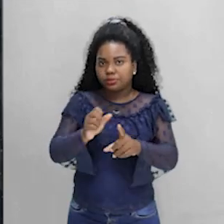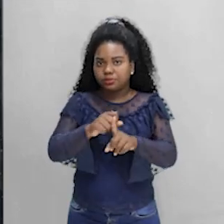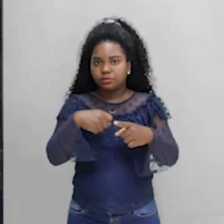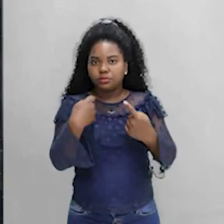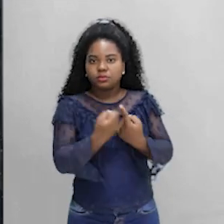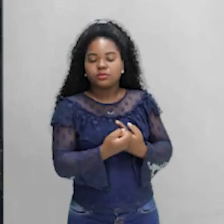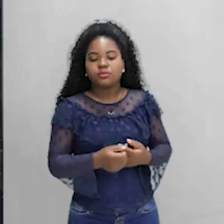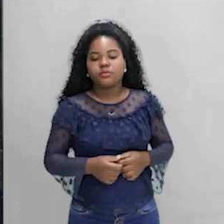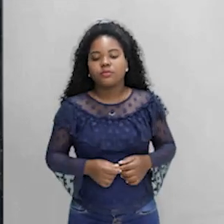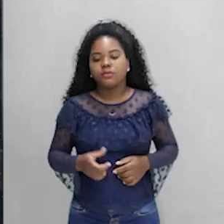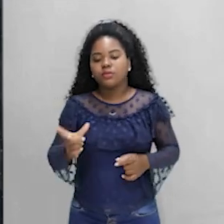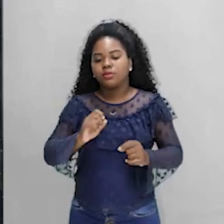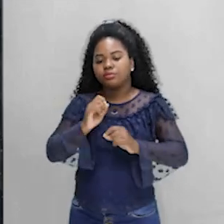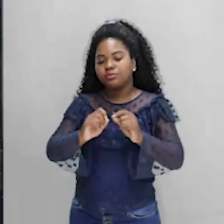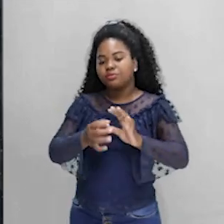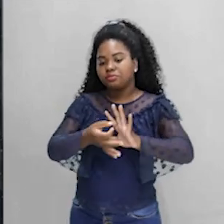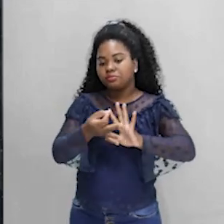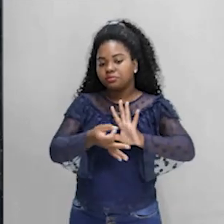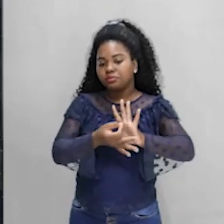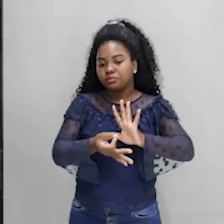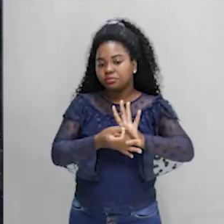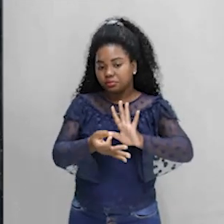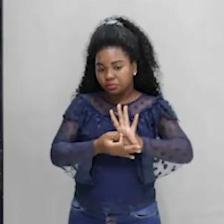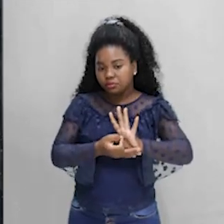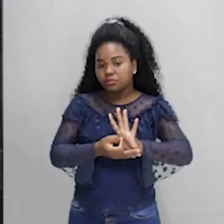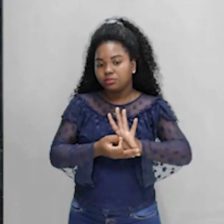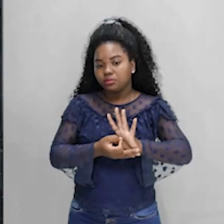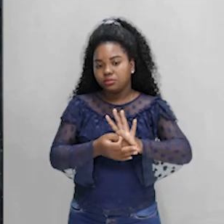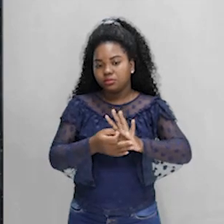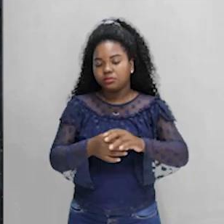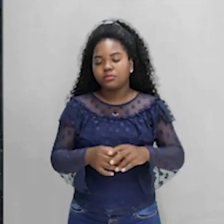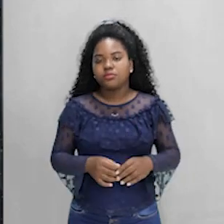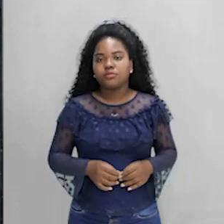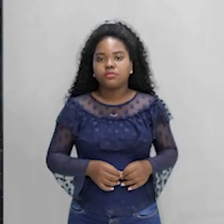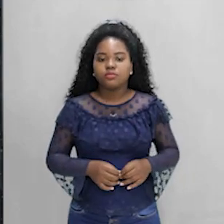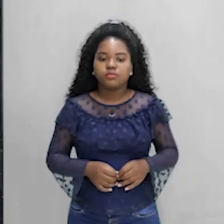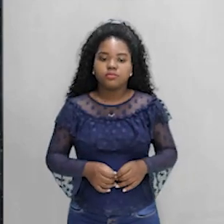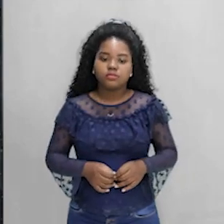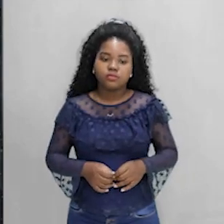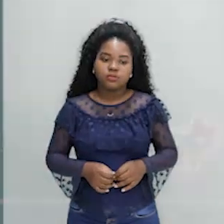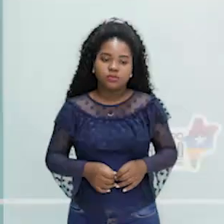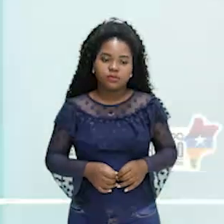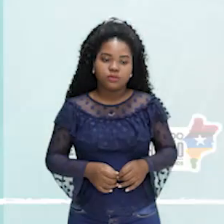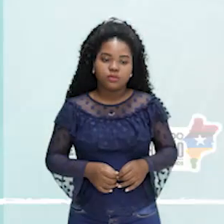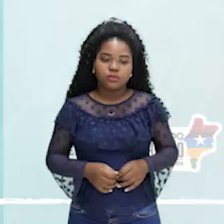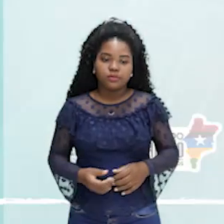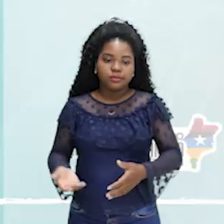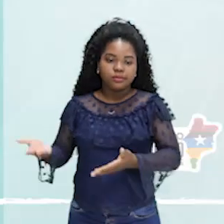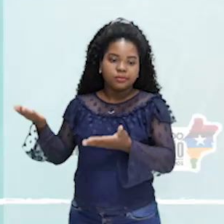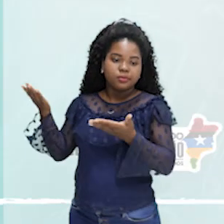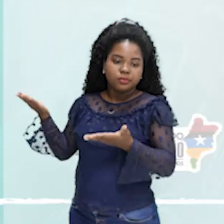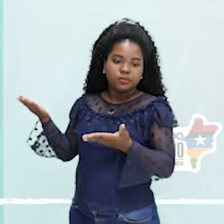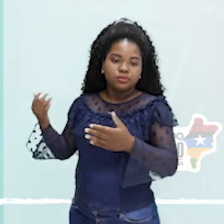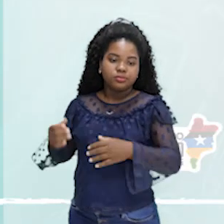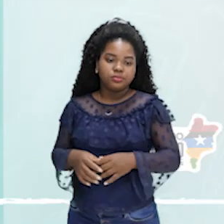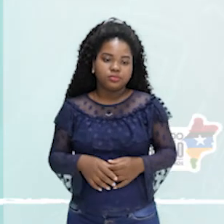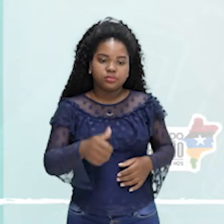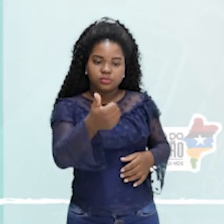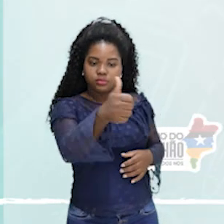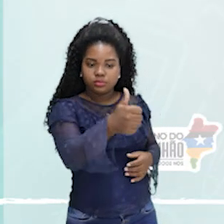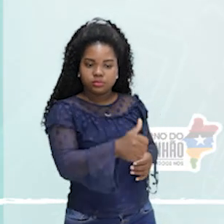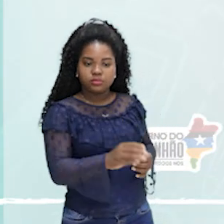sociedade. E aqui a gente tem uma crítica à exploração de trabalho infantil. Vamos às questões? A análise